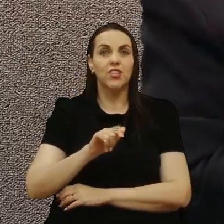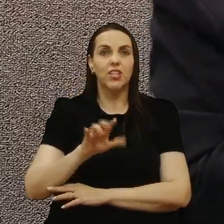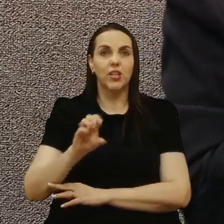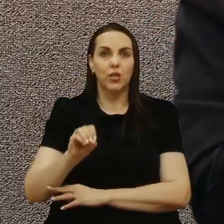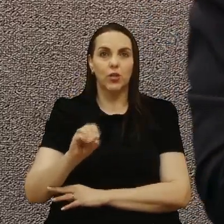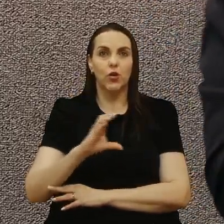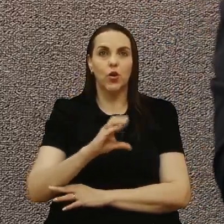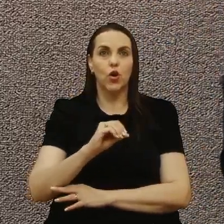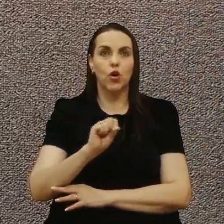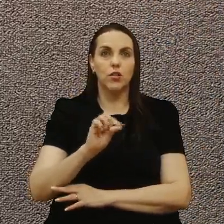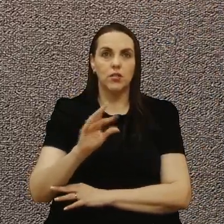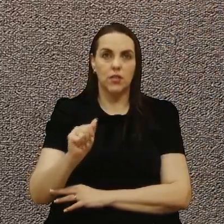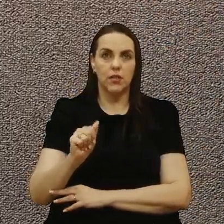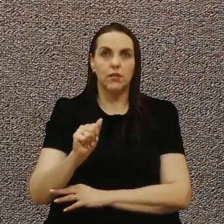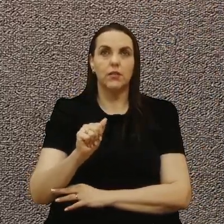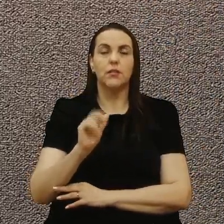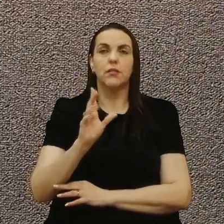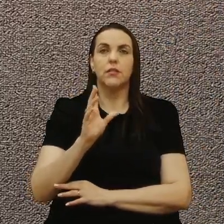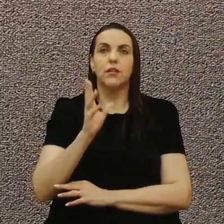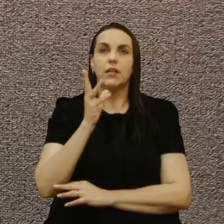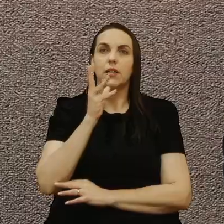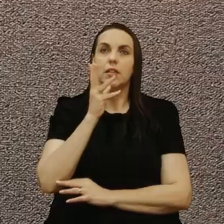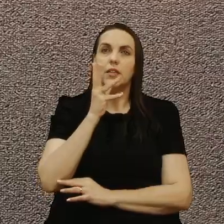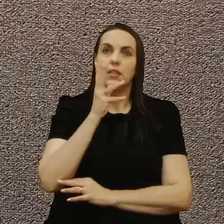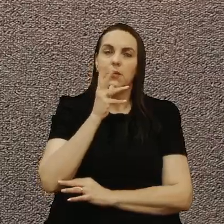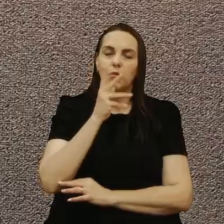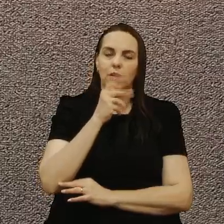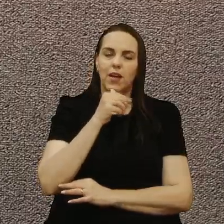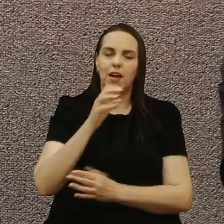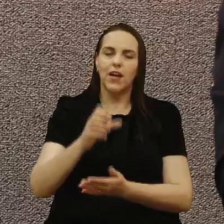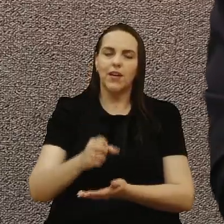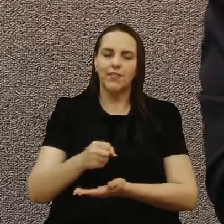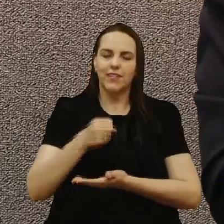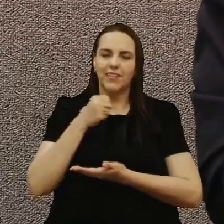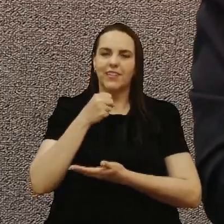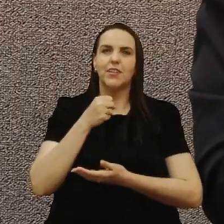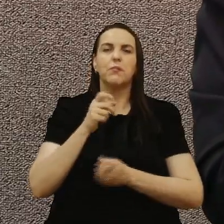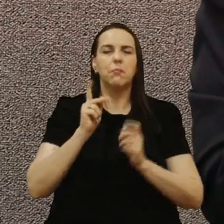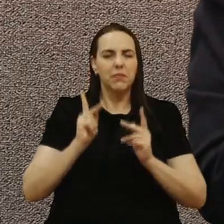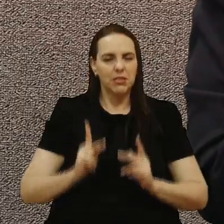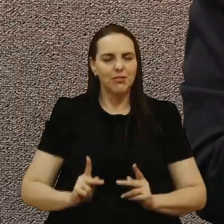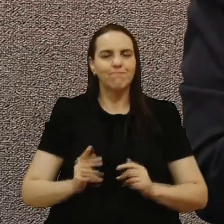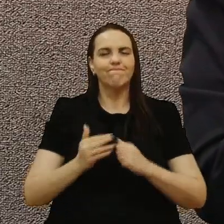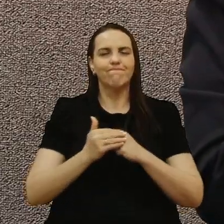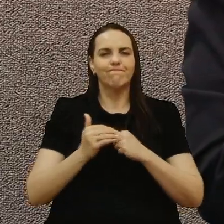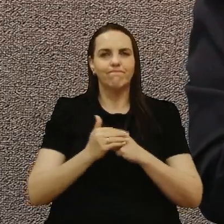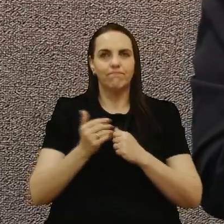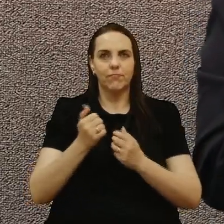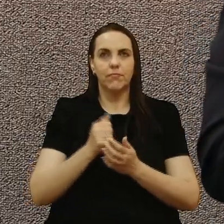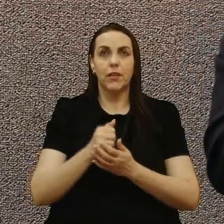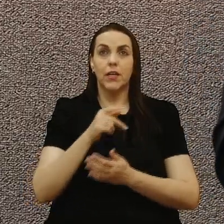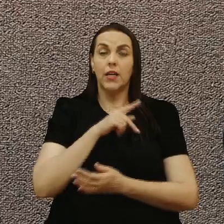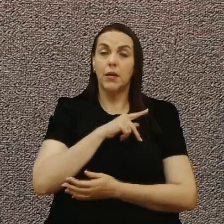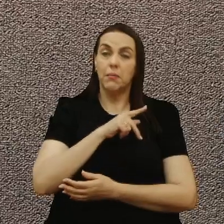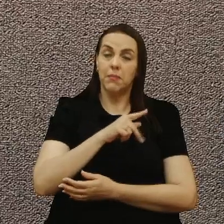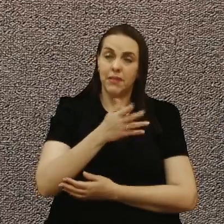um querido, demorava para pegar o microfone, uma baita pessoa. Me lembrei agora dele. Presidente,